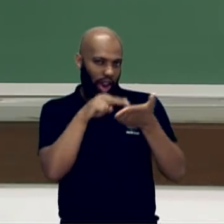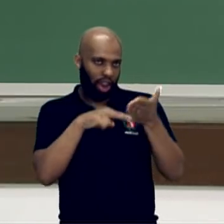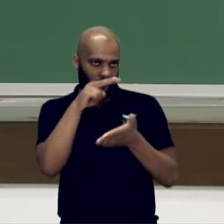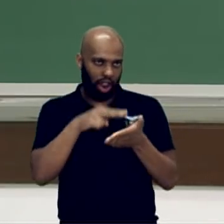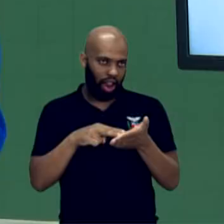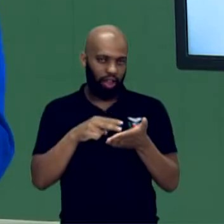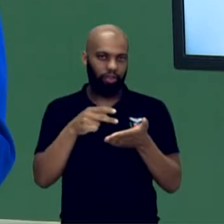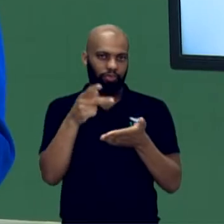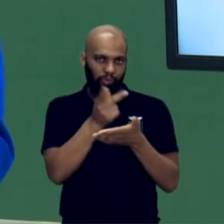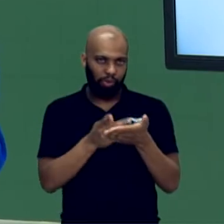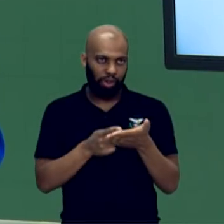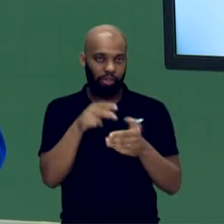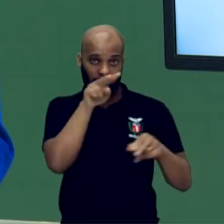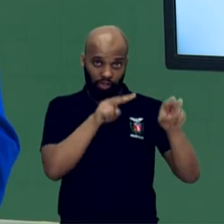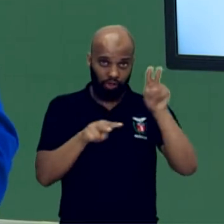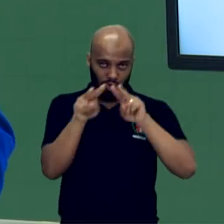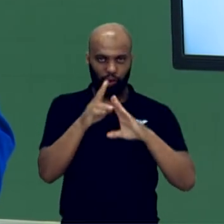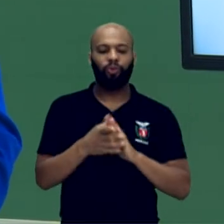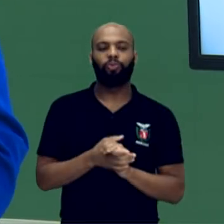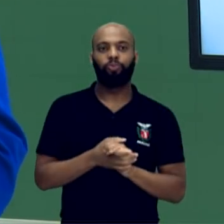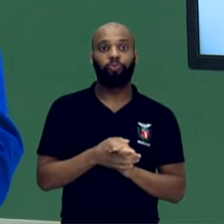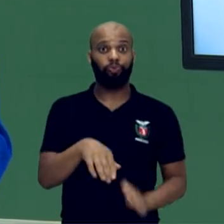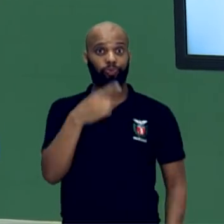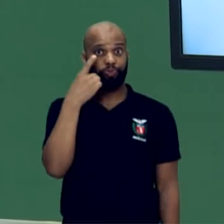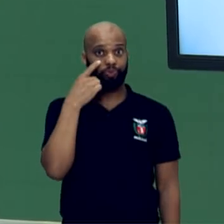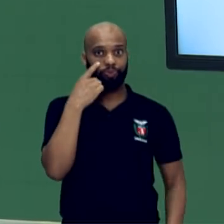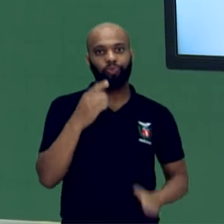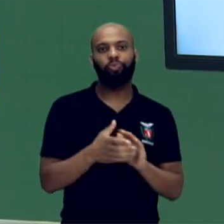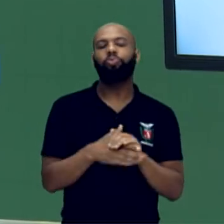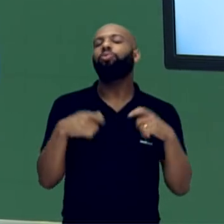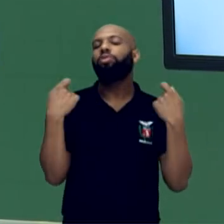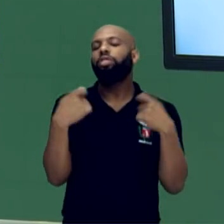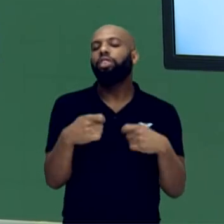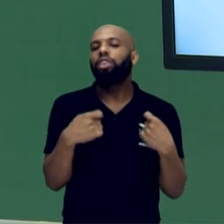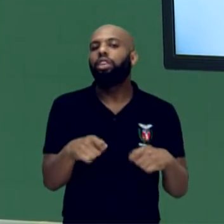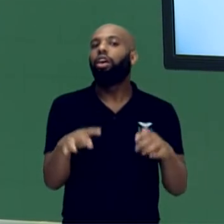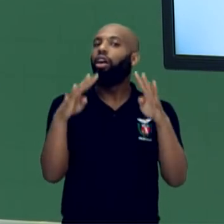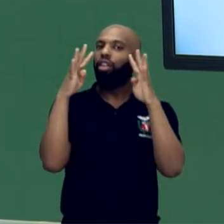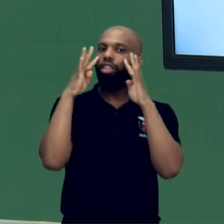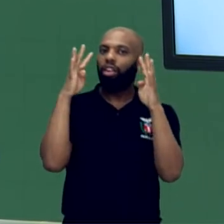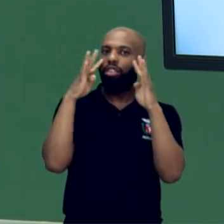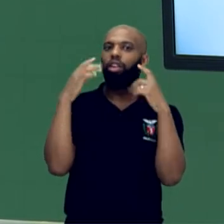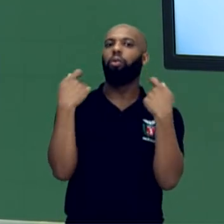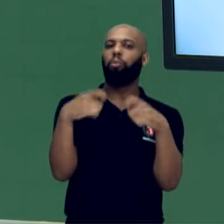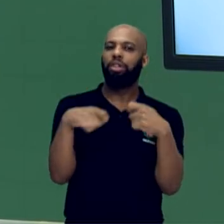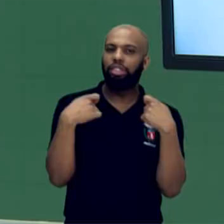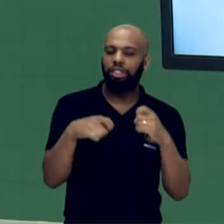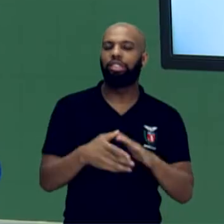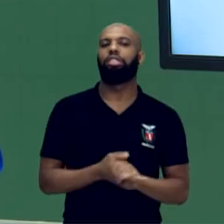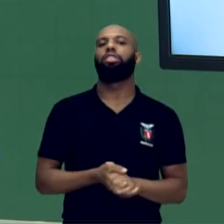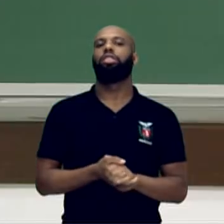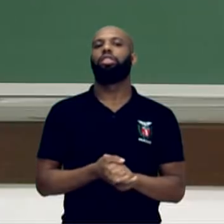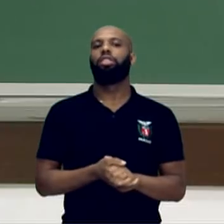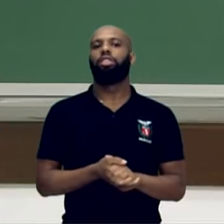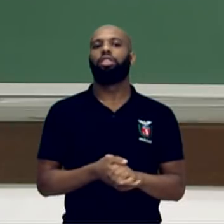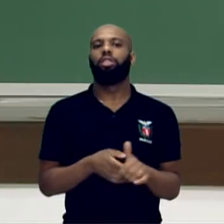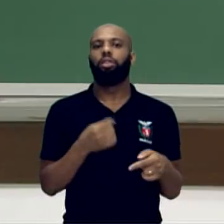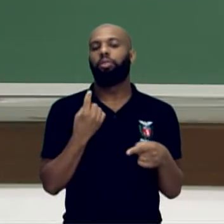visual? E aqui eu chamo bastante a atenção de vocês, porque vocês têm que prestar bastante